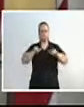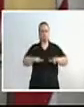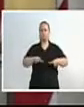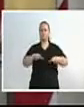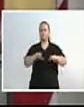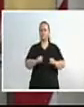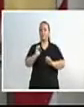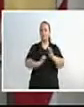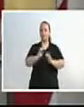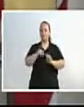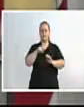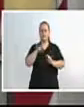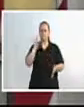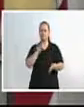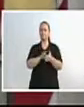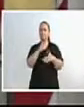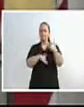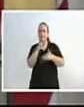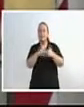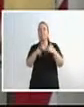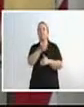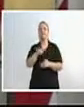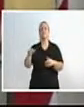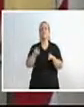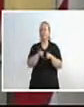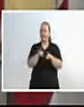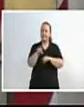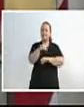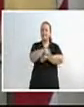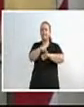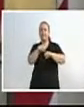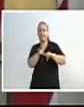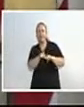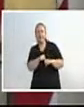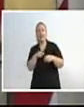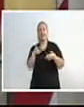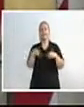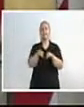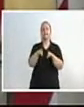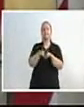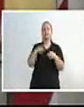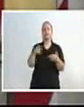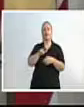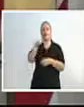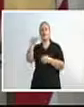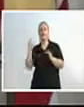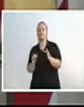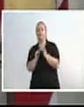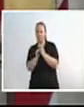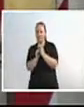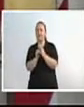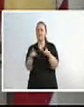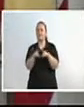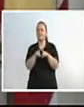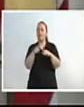esse desenvolvimento também vai chegar na região do Fudeles, na região da rua Professor Ermalanque, que recebe esse